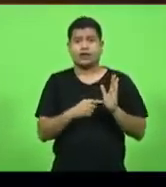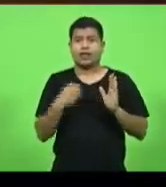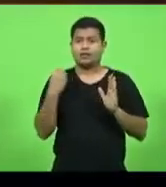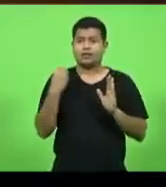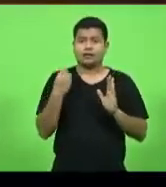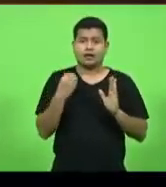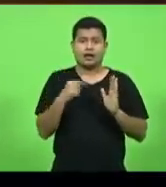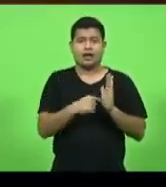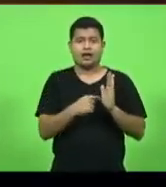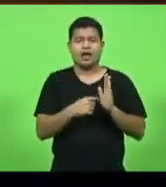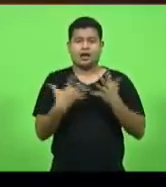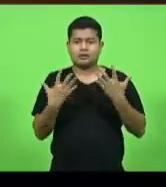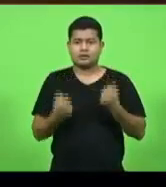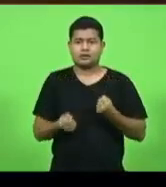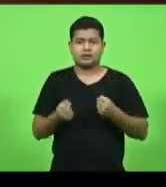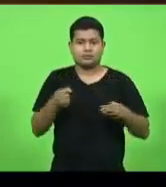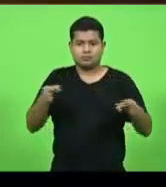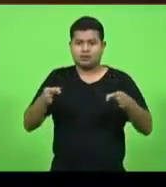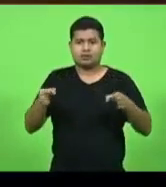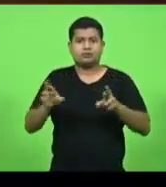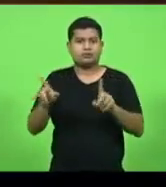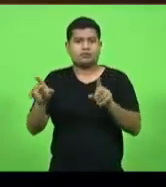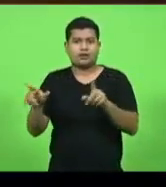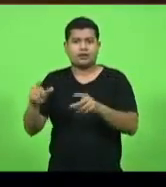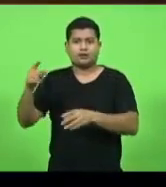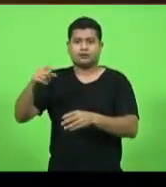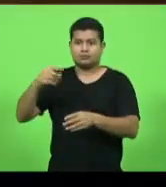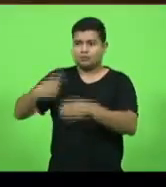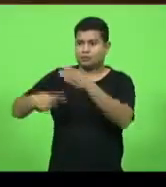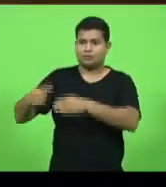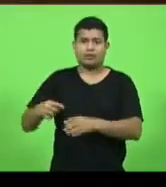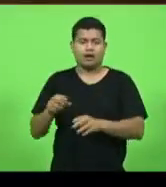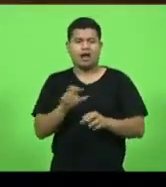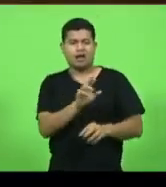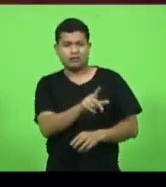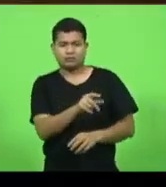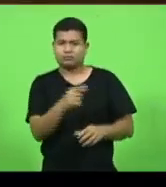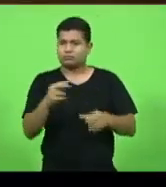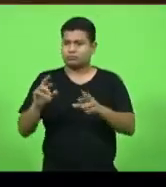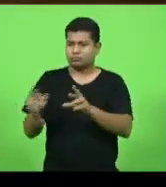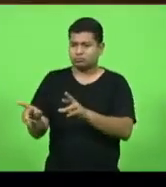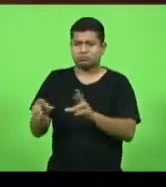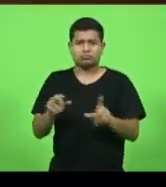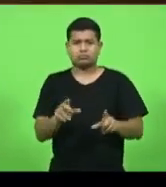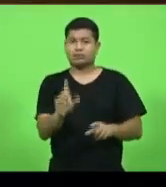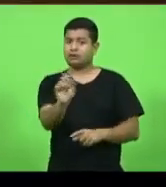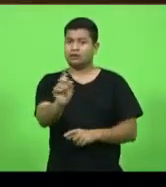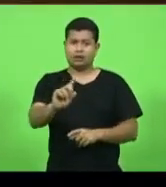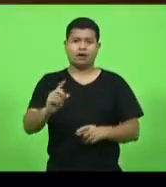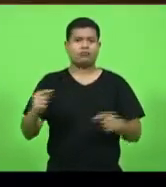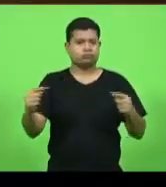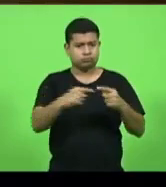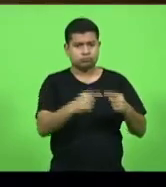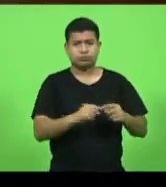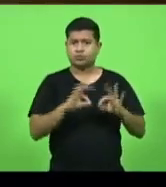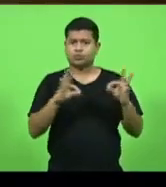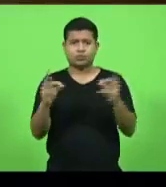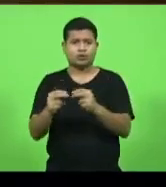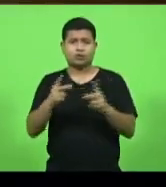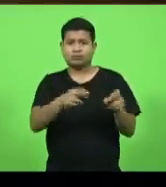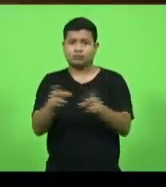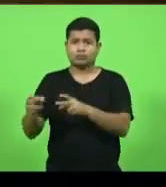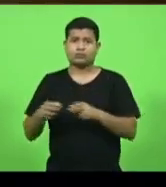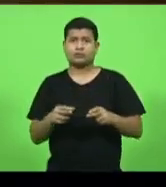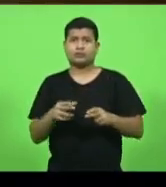diferentes para as comissões. E também quero dizer que alguns colegas deputados receberam